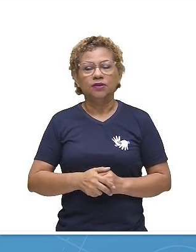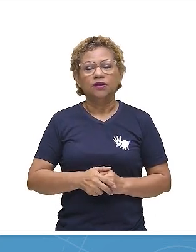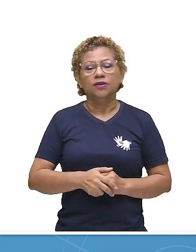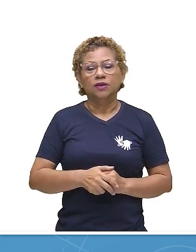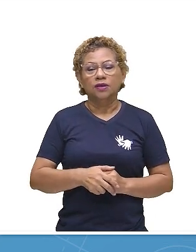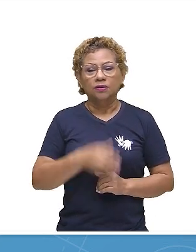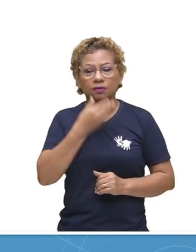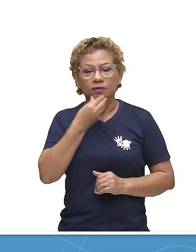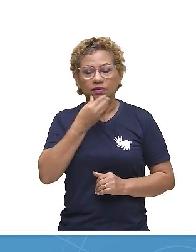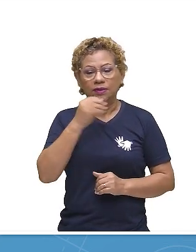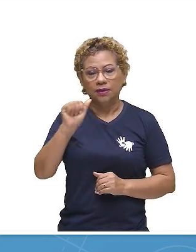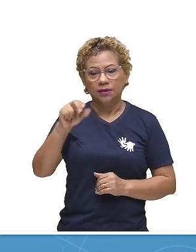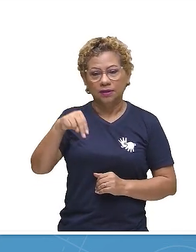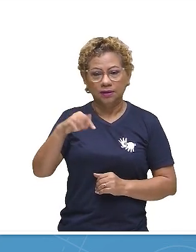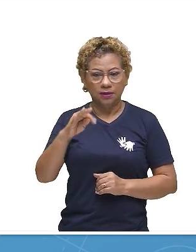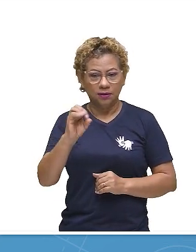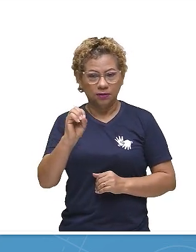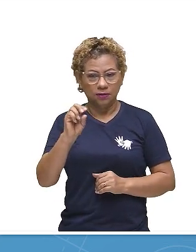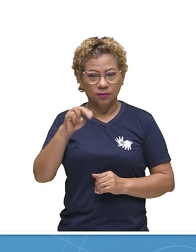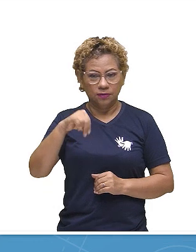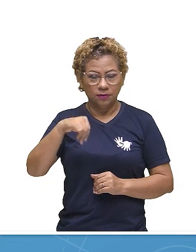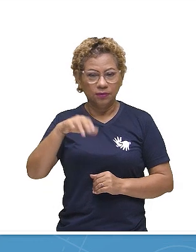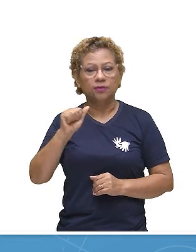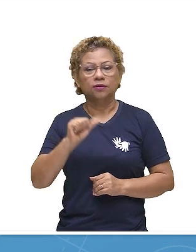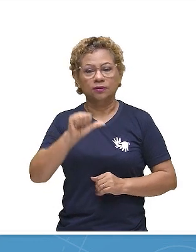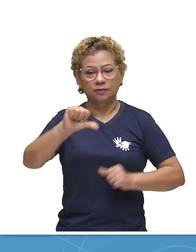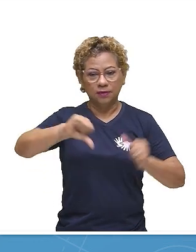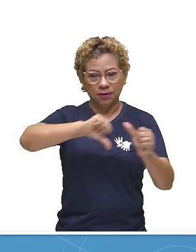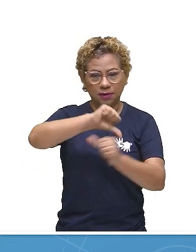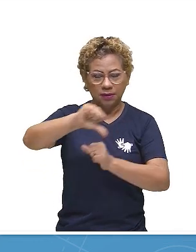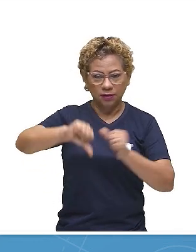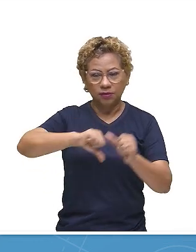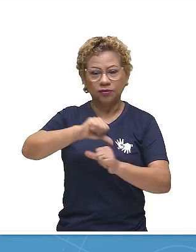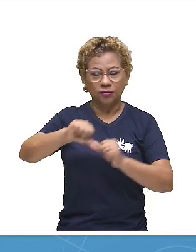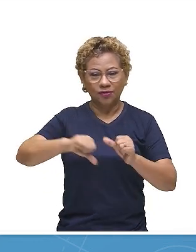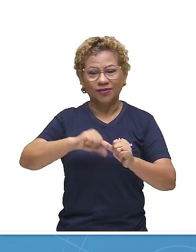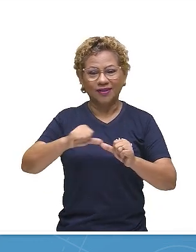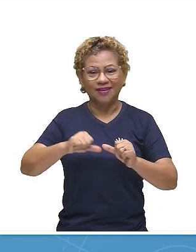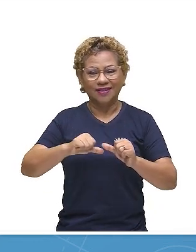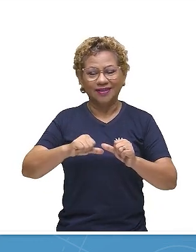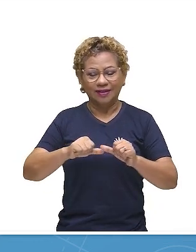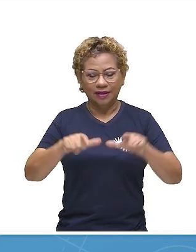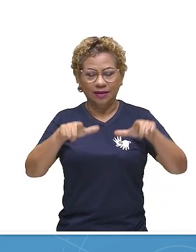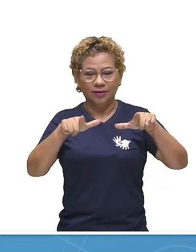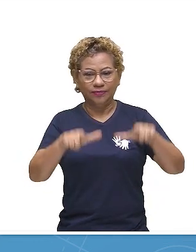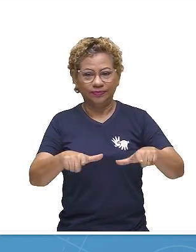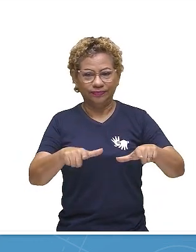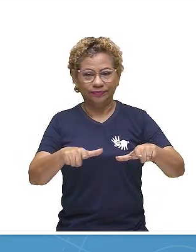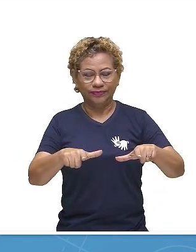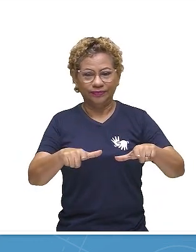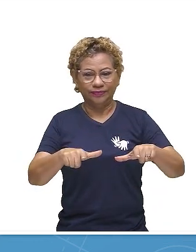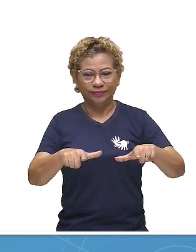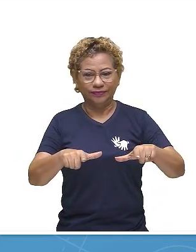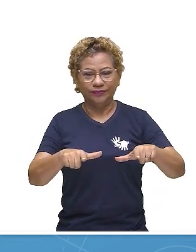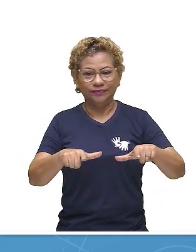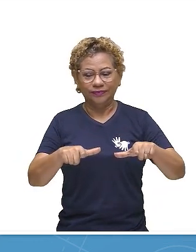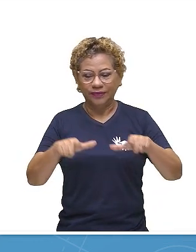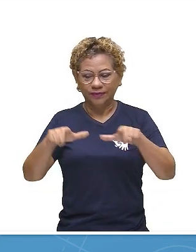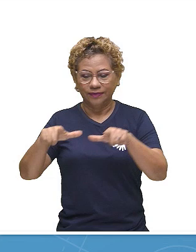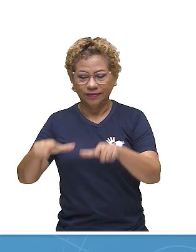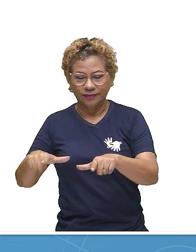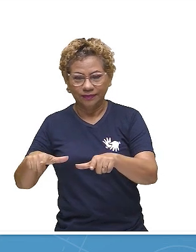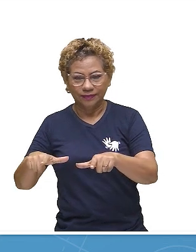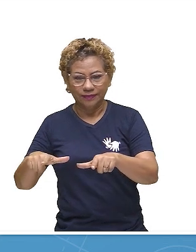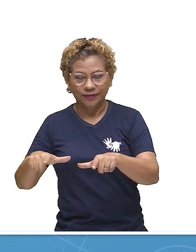casa. Sabendo que o quarto de seu Antônio mede 4 metros por 4 metros, o que eu estou querendo dizer com isso? Que